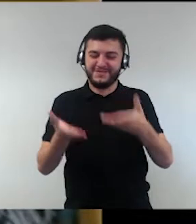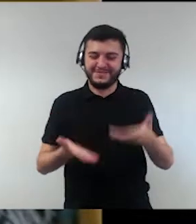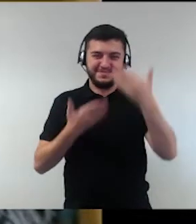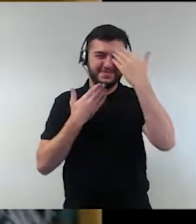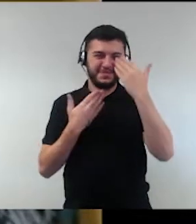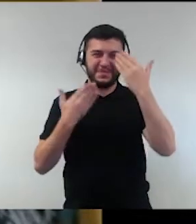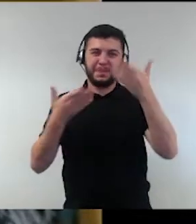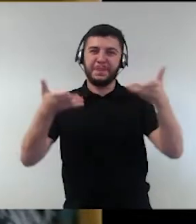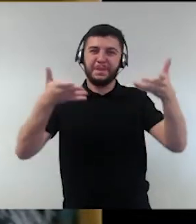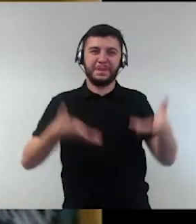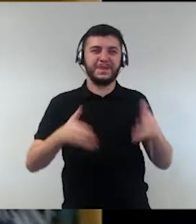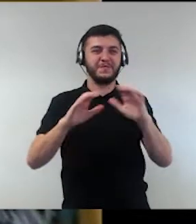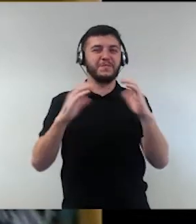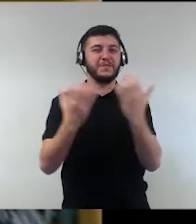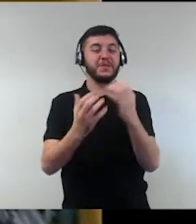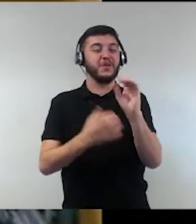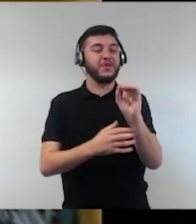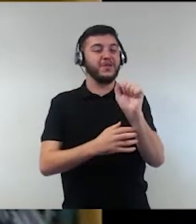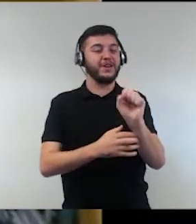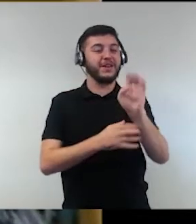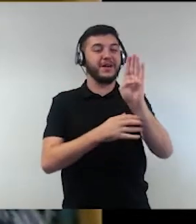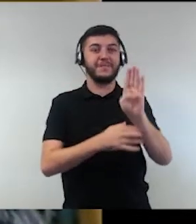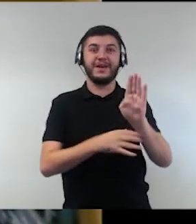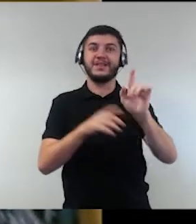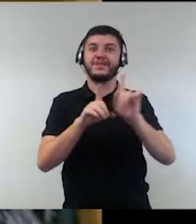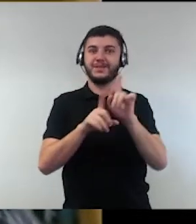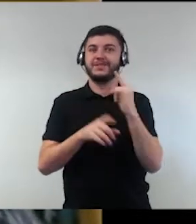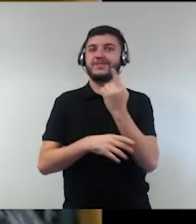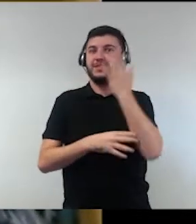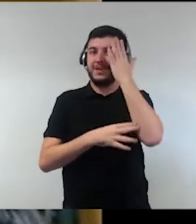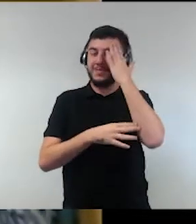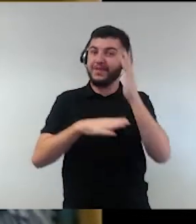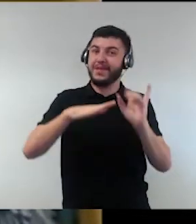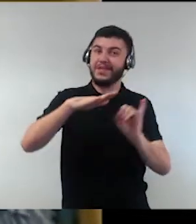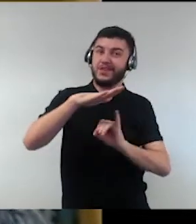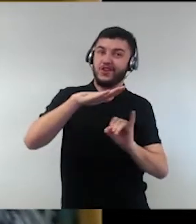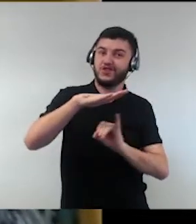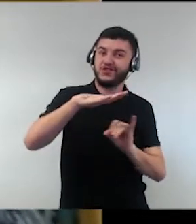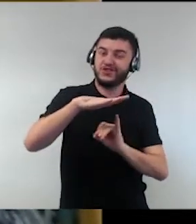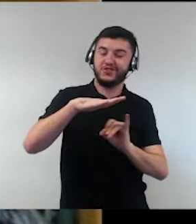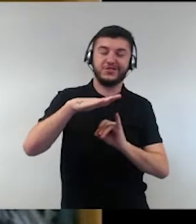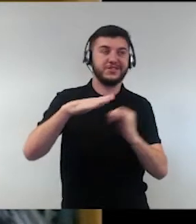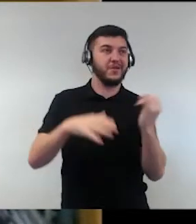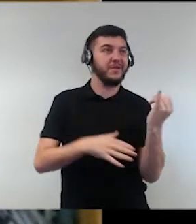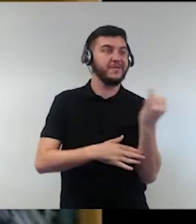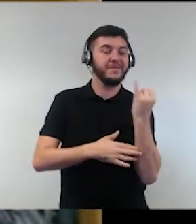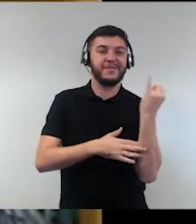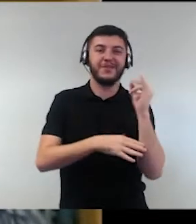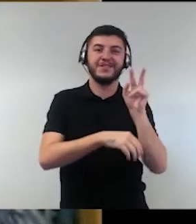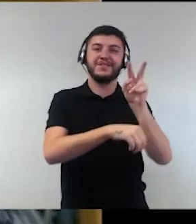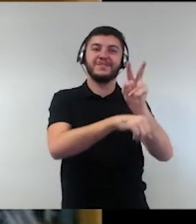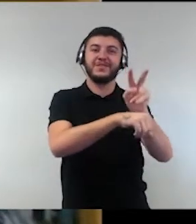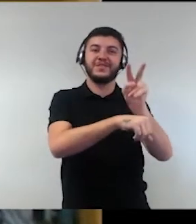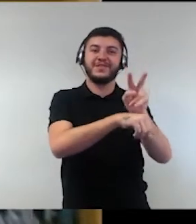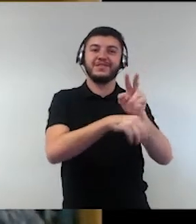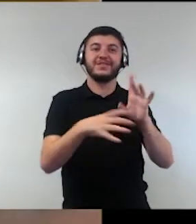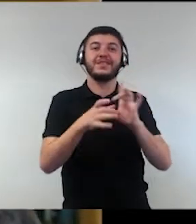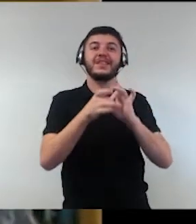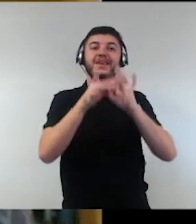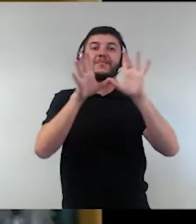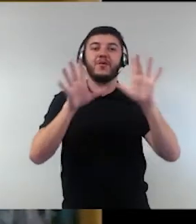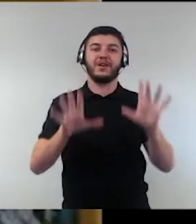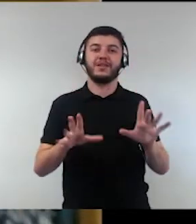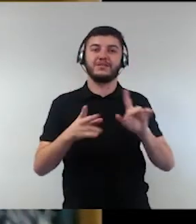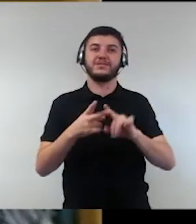uma instituição, nesse momento, essencial para a preservação da nossa democracia, da nossa política,